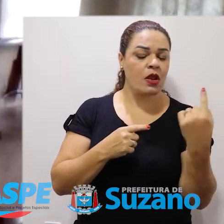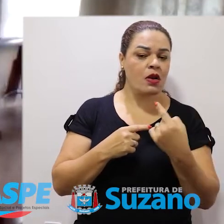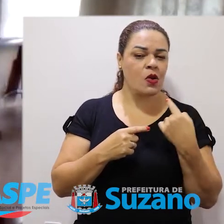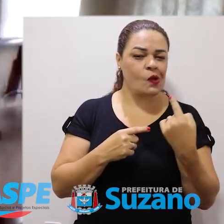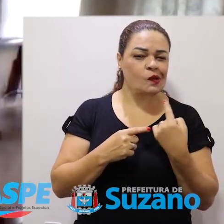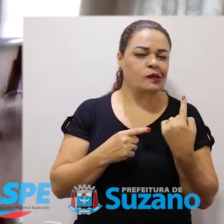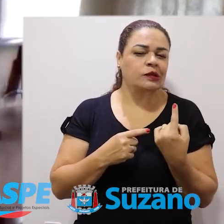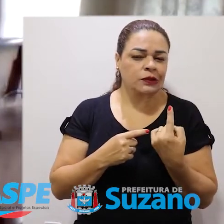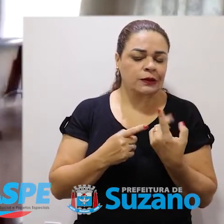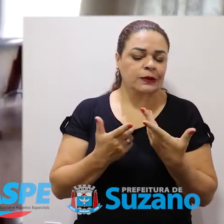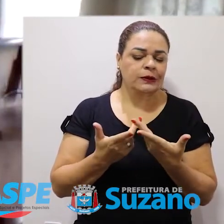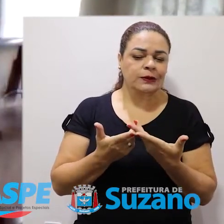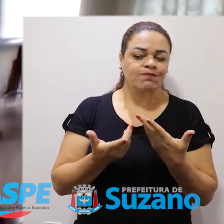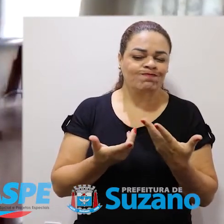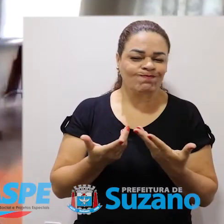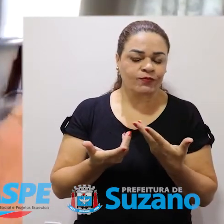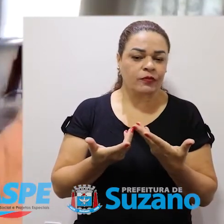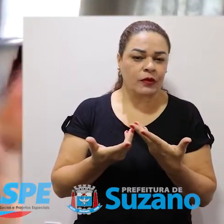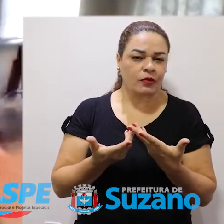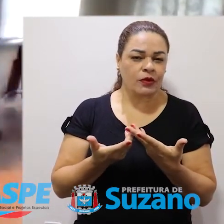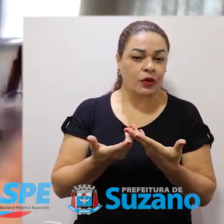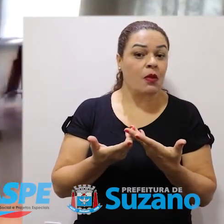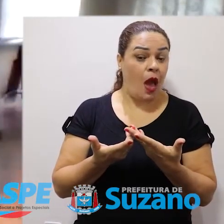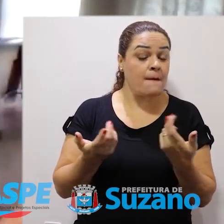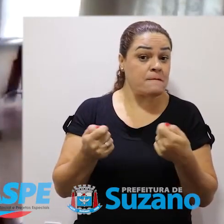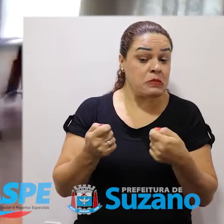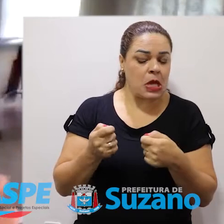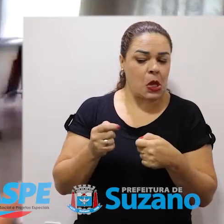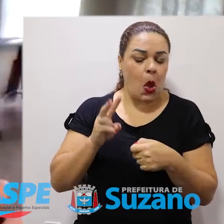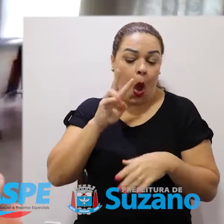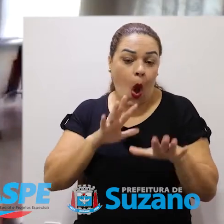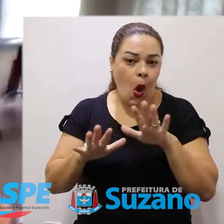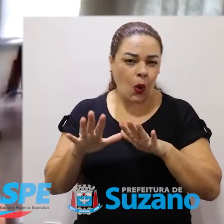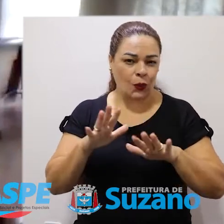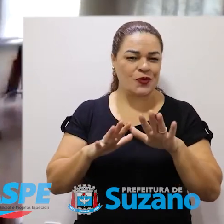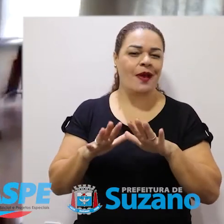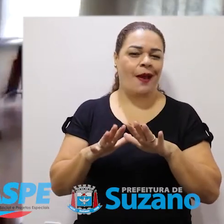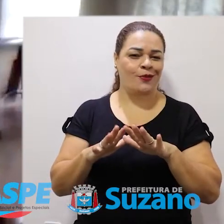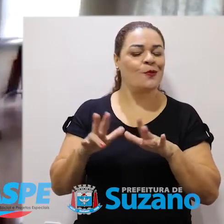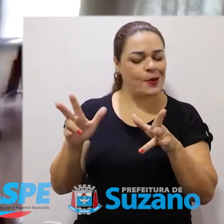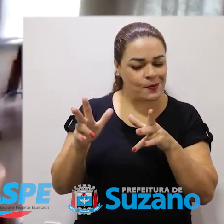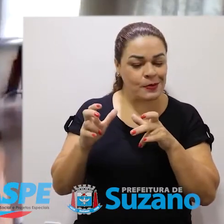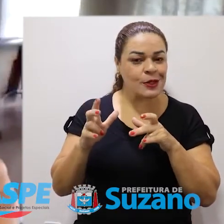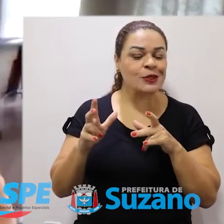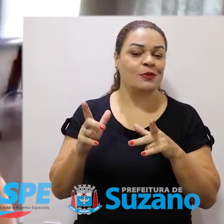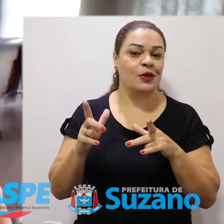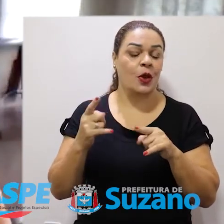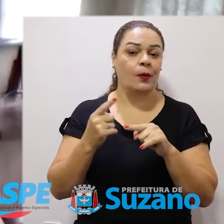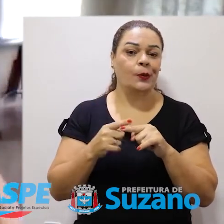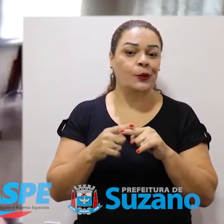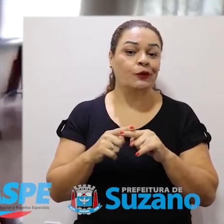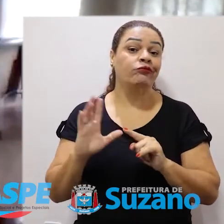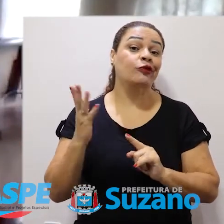não tomar cuidado com esses com essas questões,